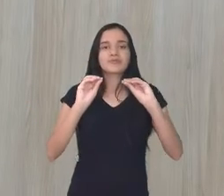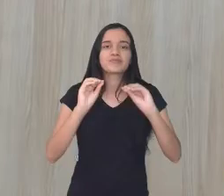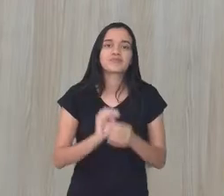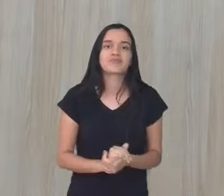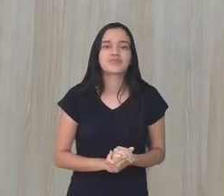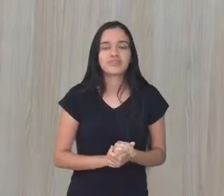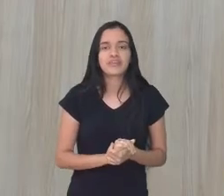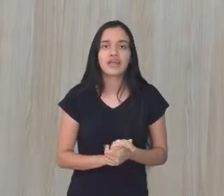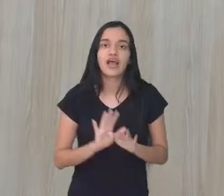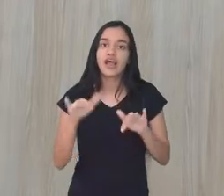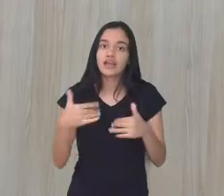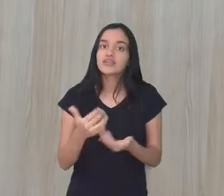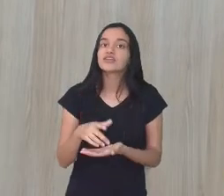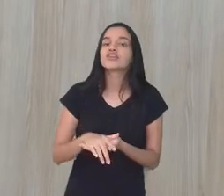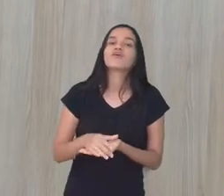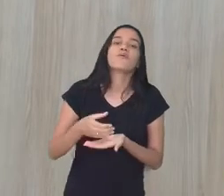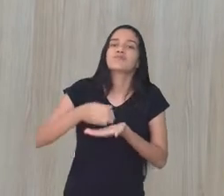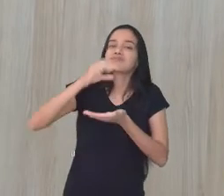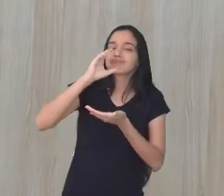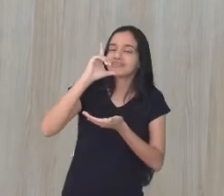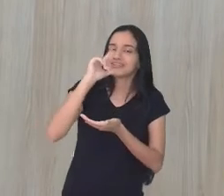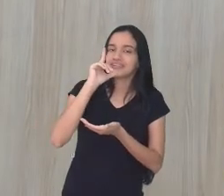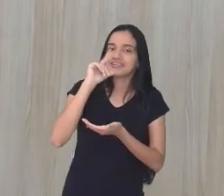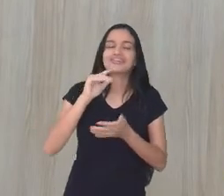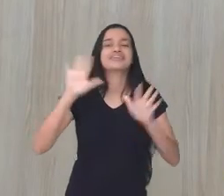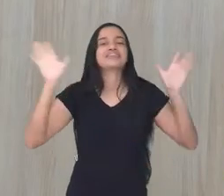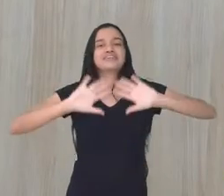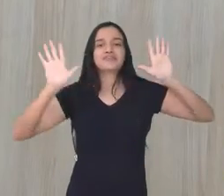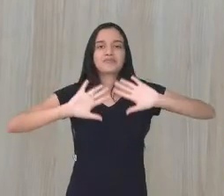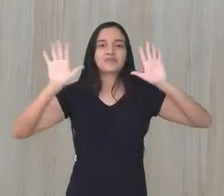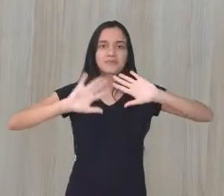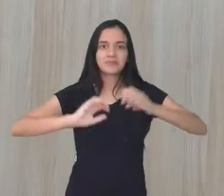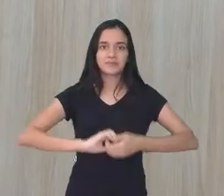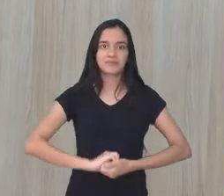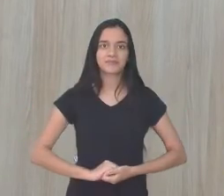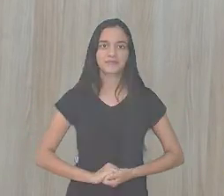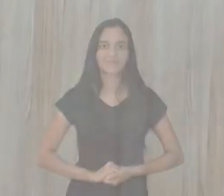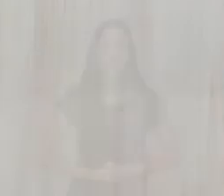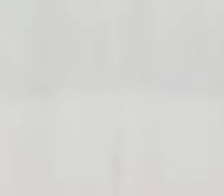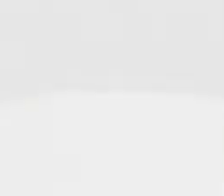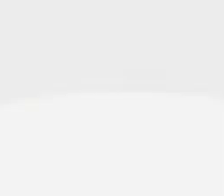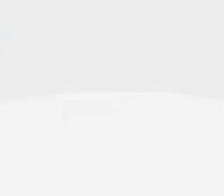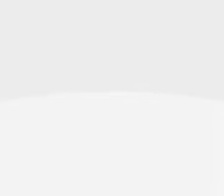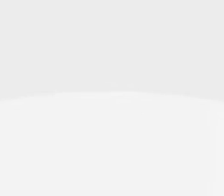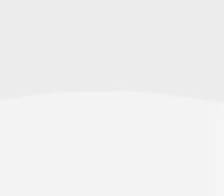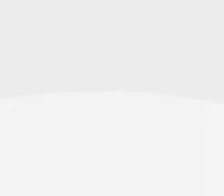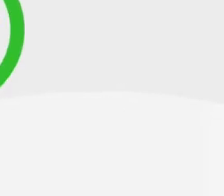Se hidratem, gente. Tchau, tchau.